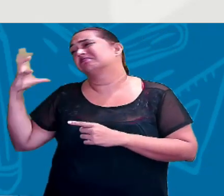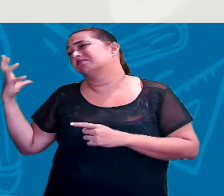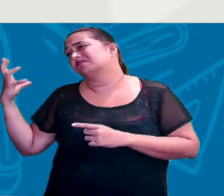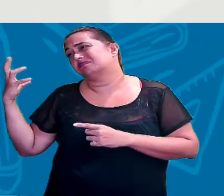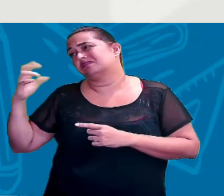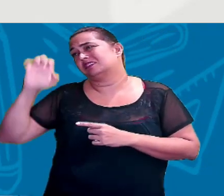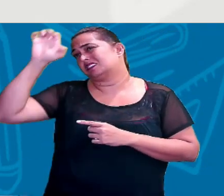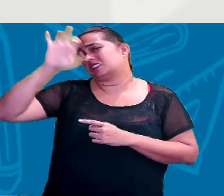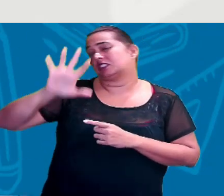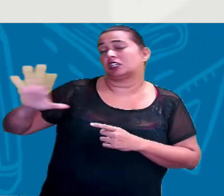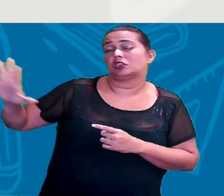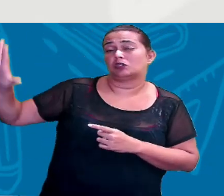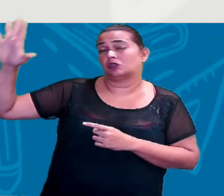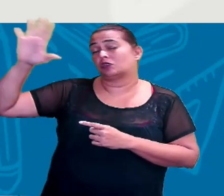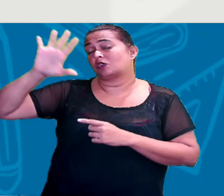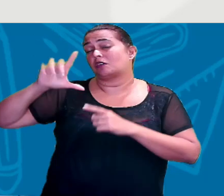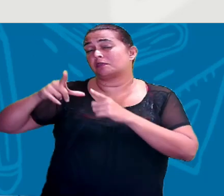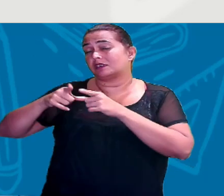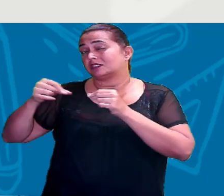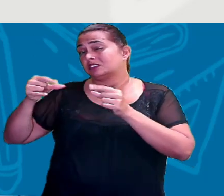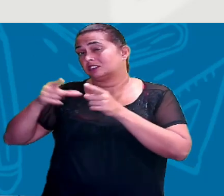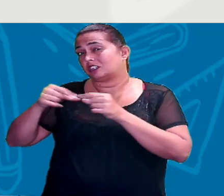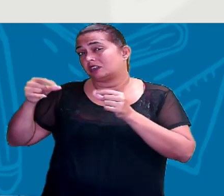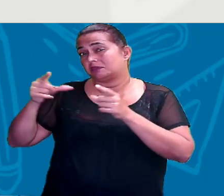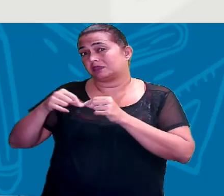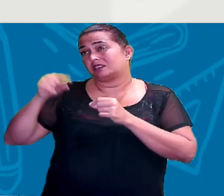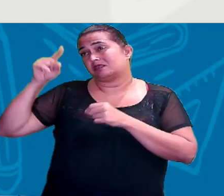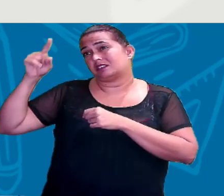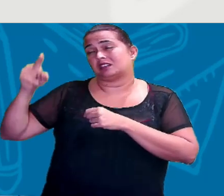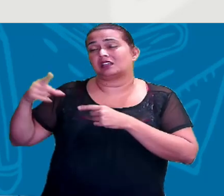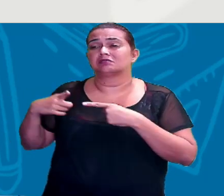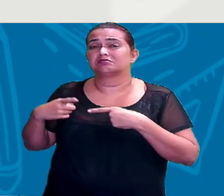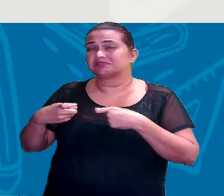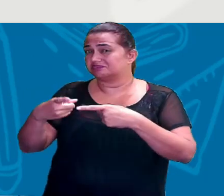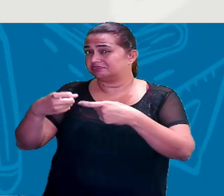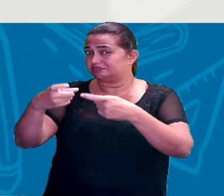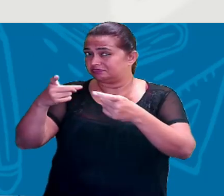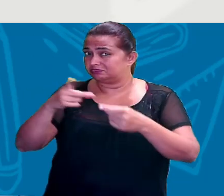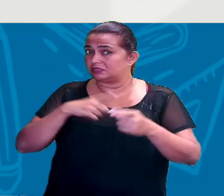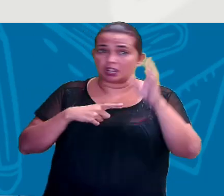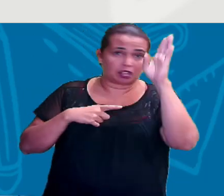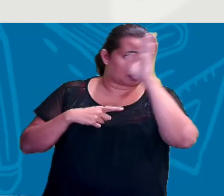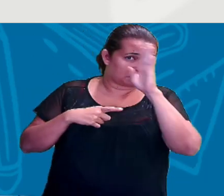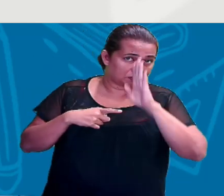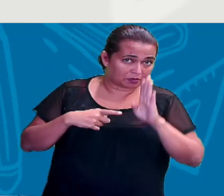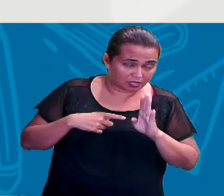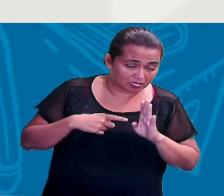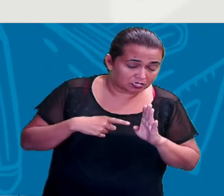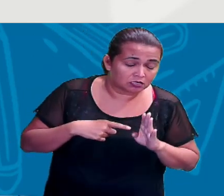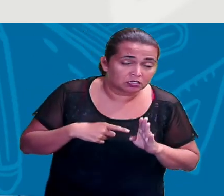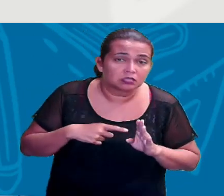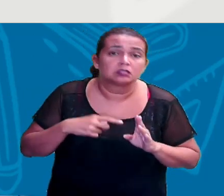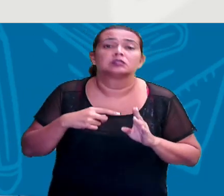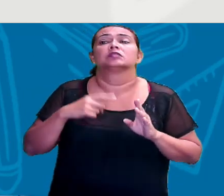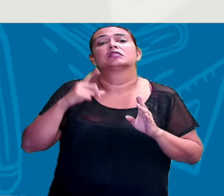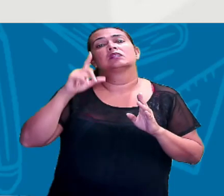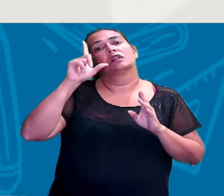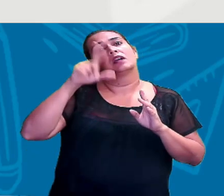lá na Europa, no Japão, por conta dos conflitos armados. Então, o Brasil era uma grande perspectiva, né, a